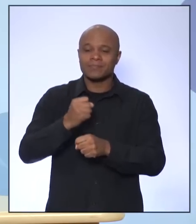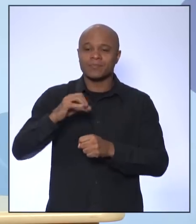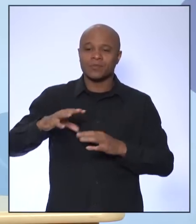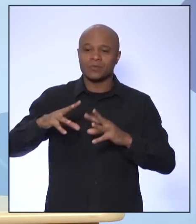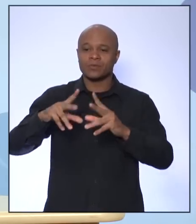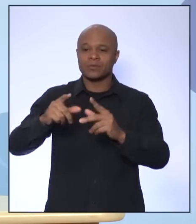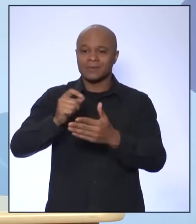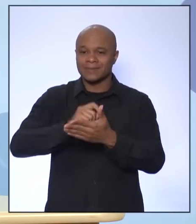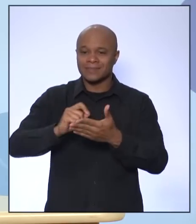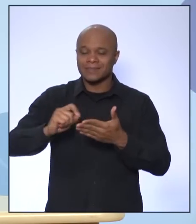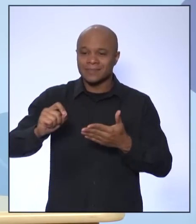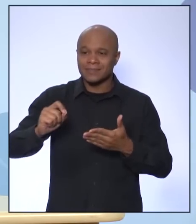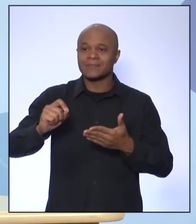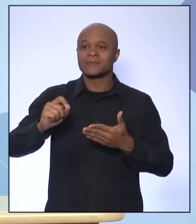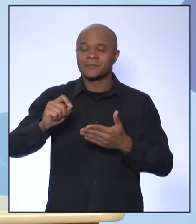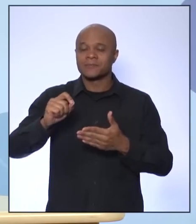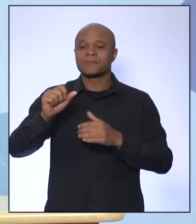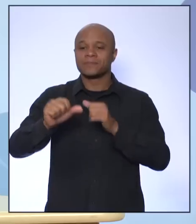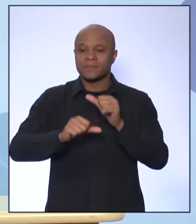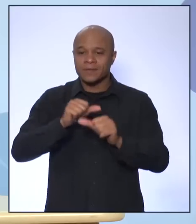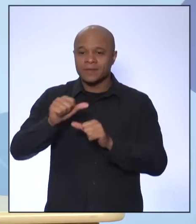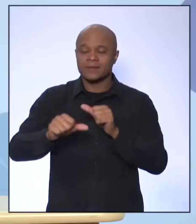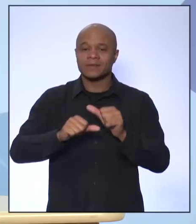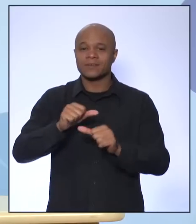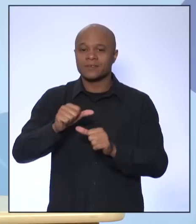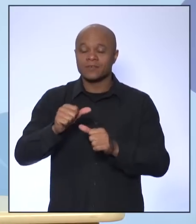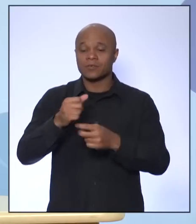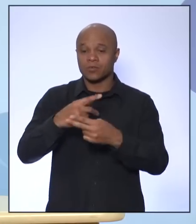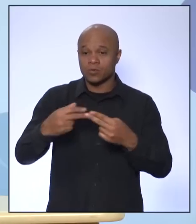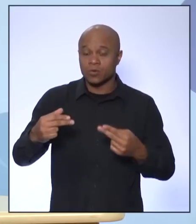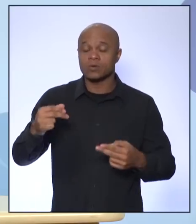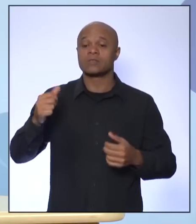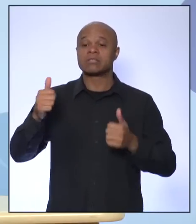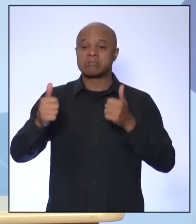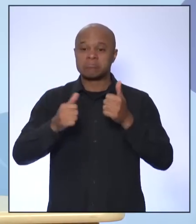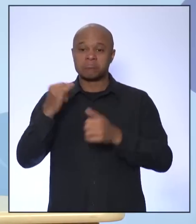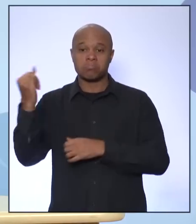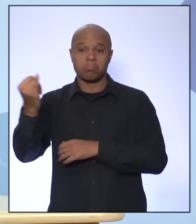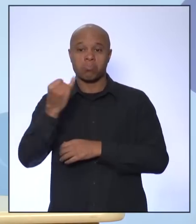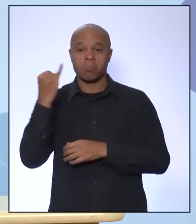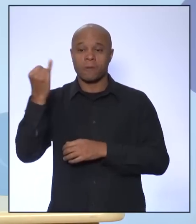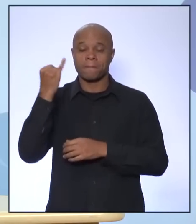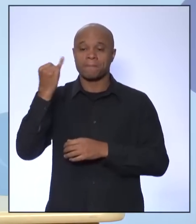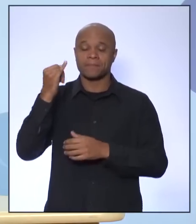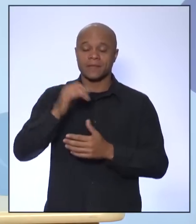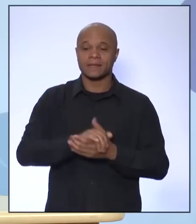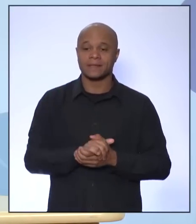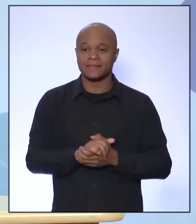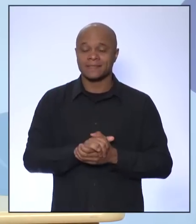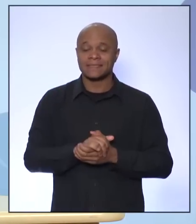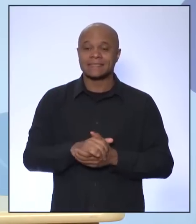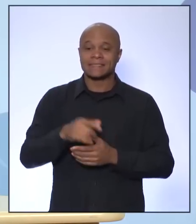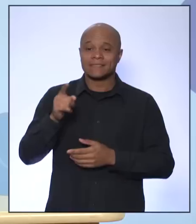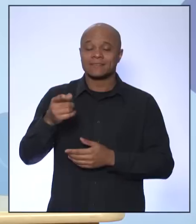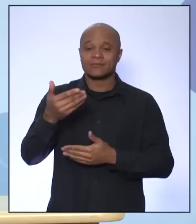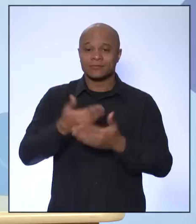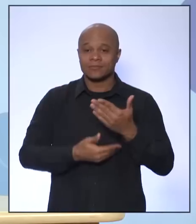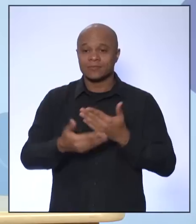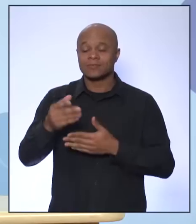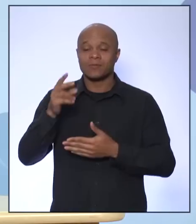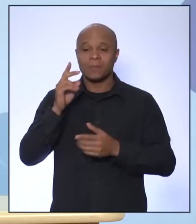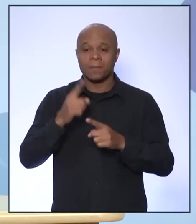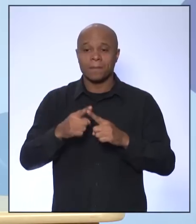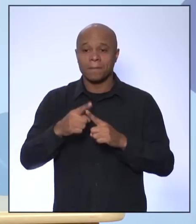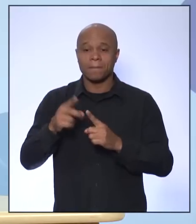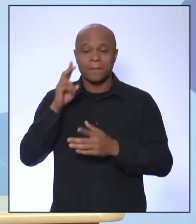escrita, ela se torna um objeto muito raro. Ela se torna um material que o historiador, lendo aqueles